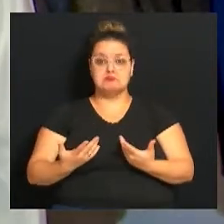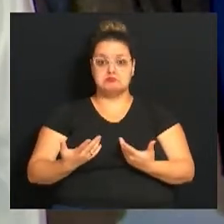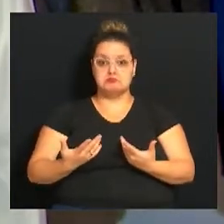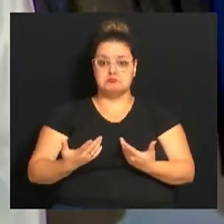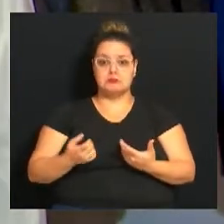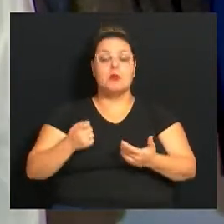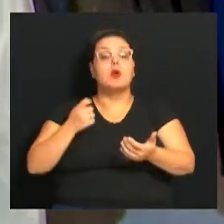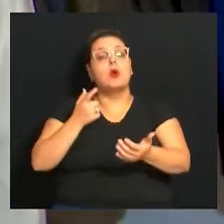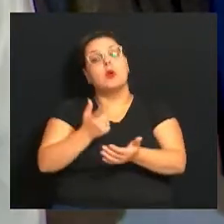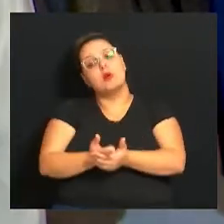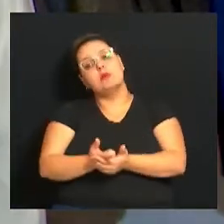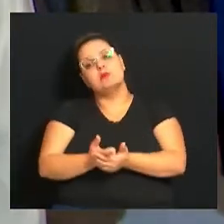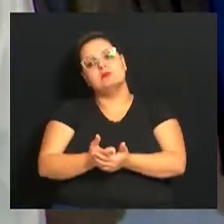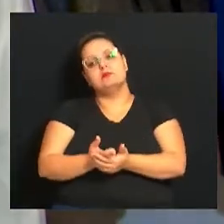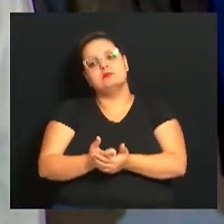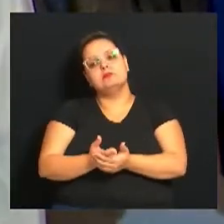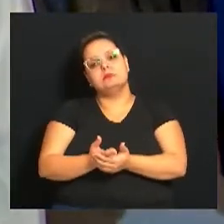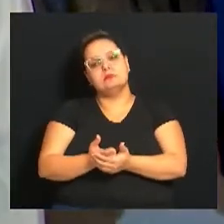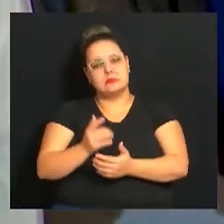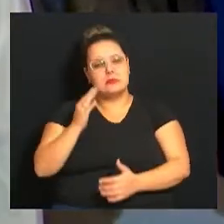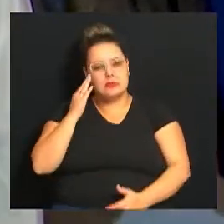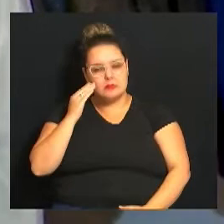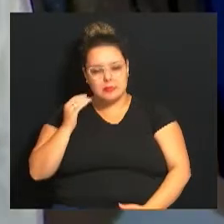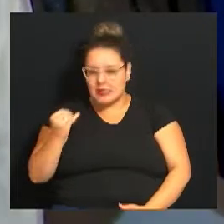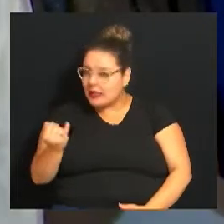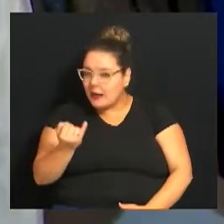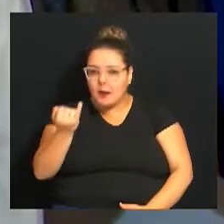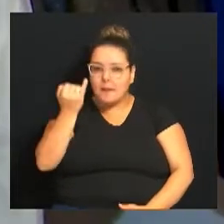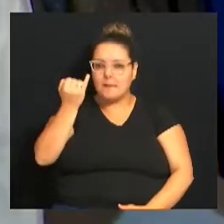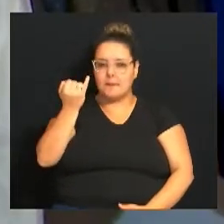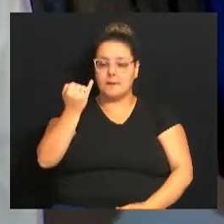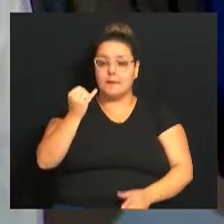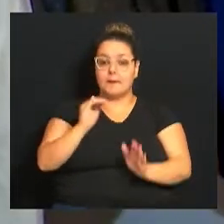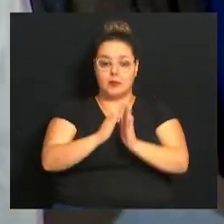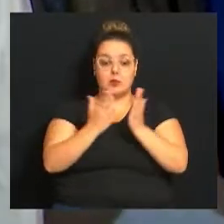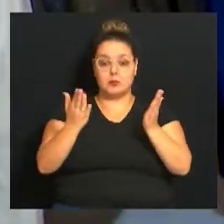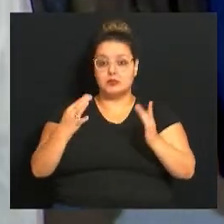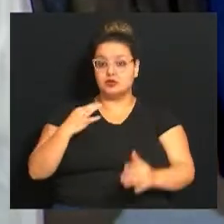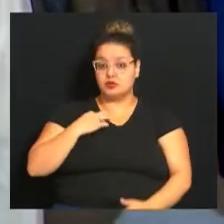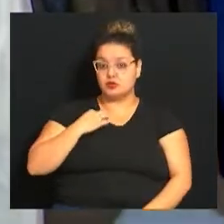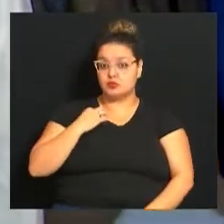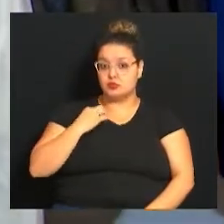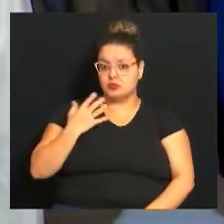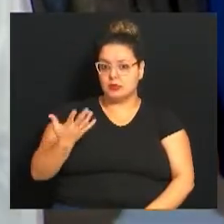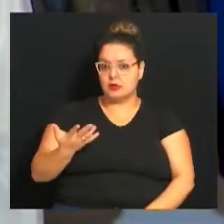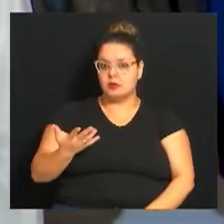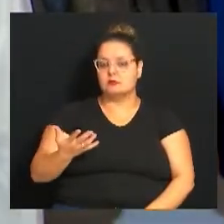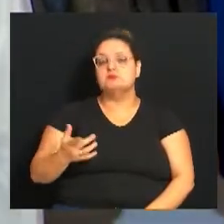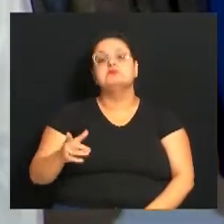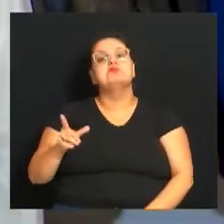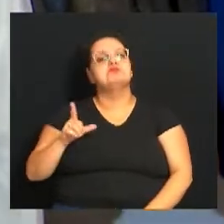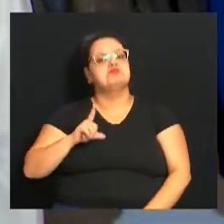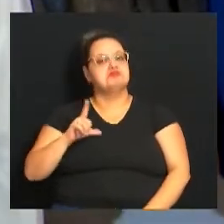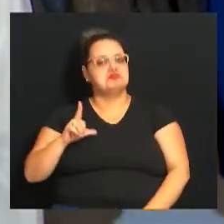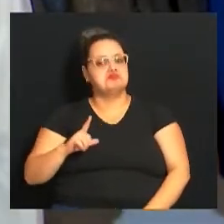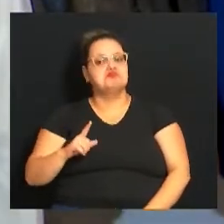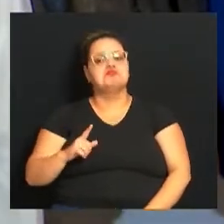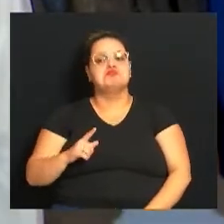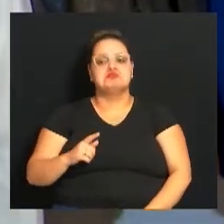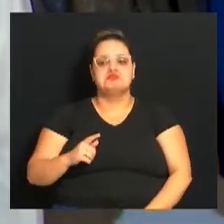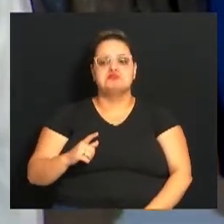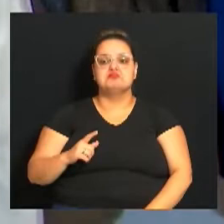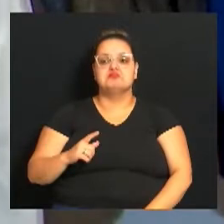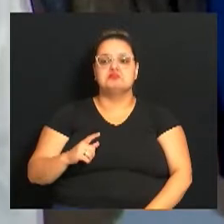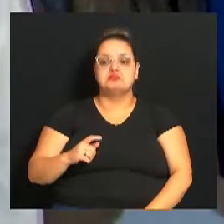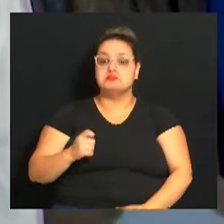compra, que são, sabe, as peças coringas para o guarda-roupa? Então fica perfeito para a pessoa adquirir e ter,